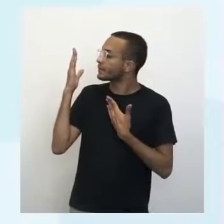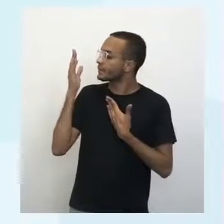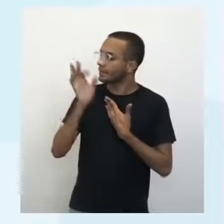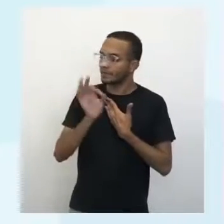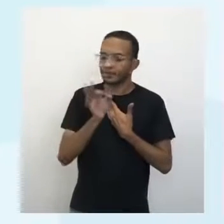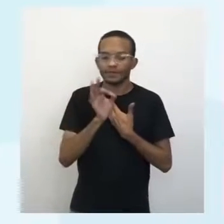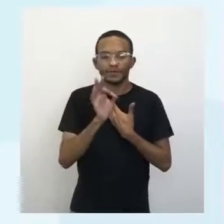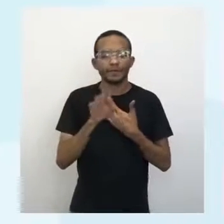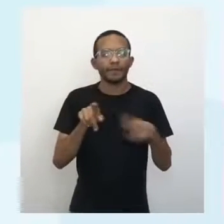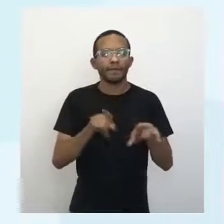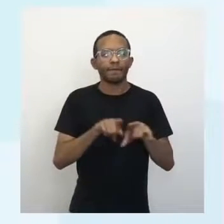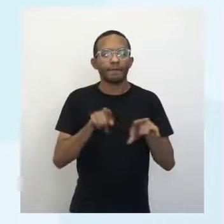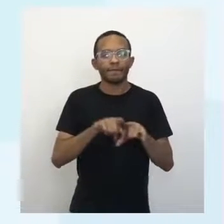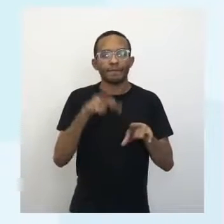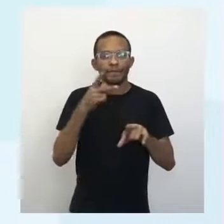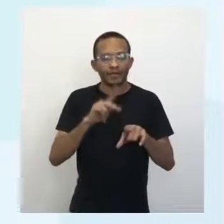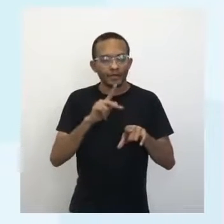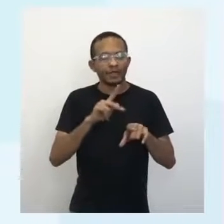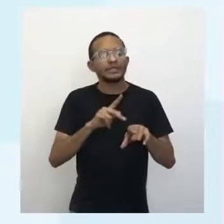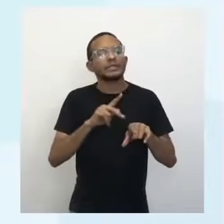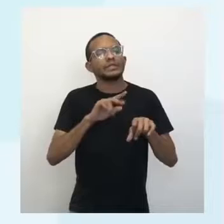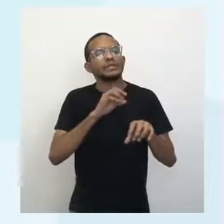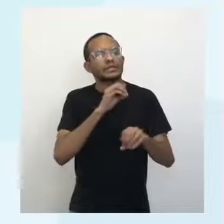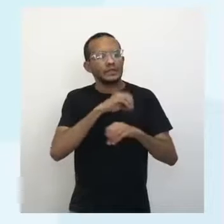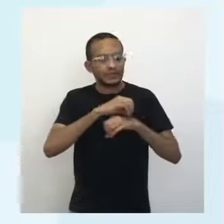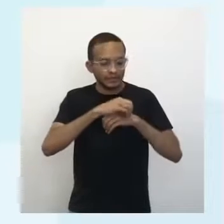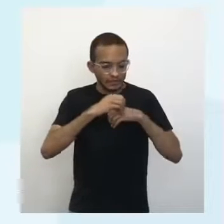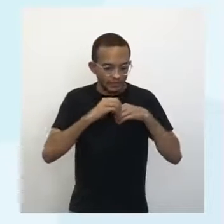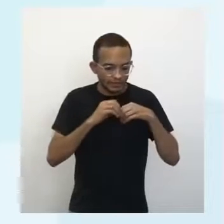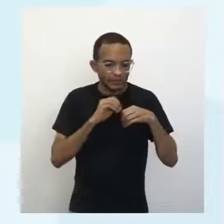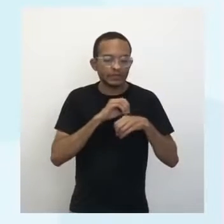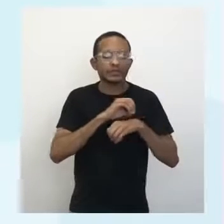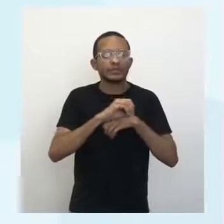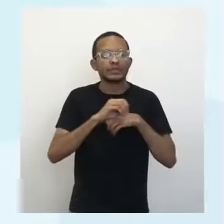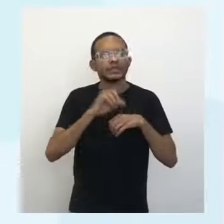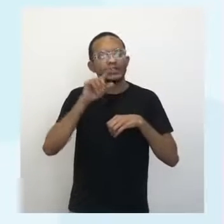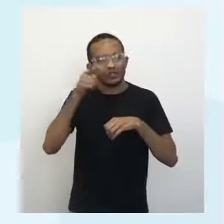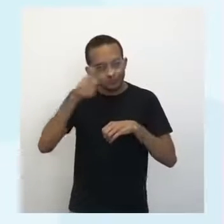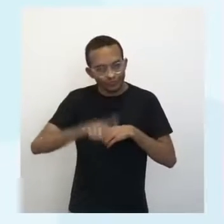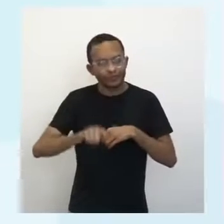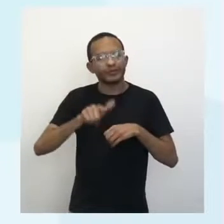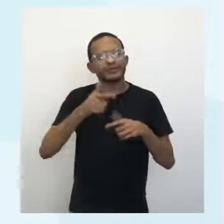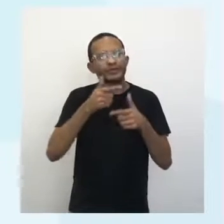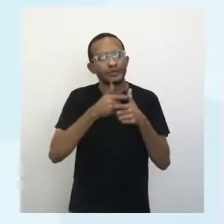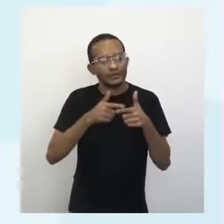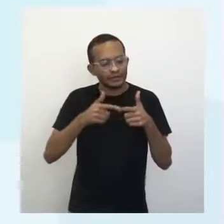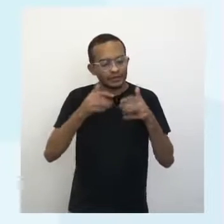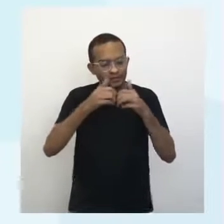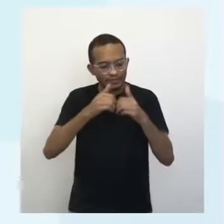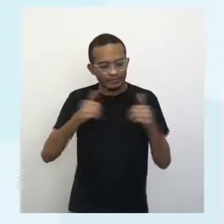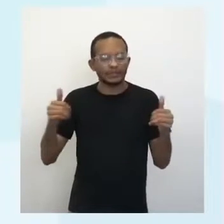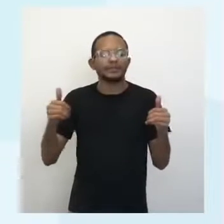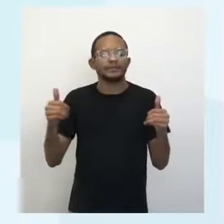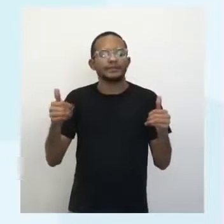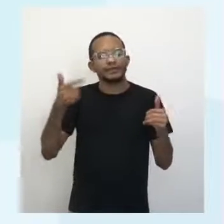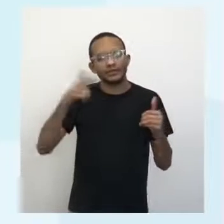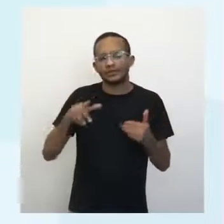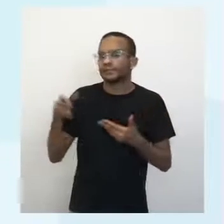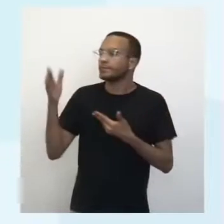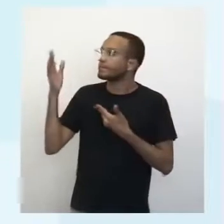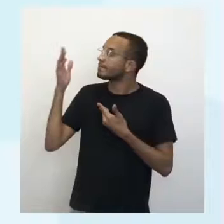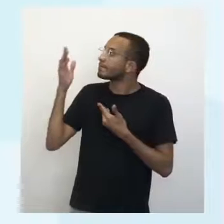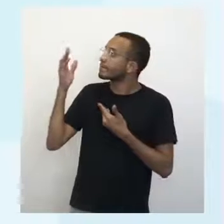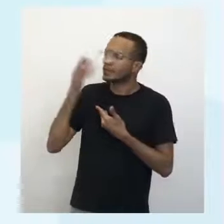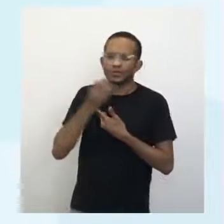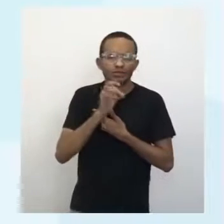certo? Essa célula vai sofrer mais uma divisão. É mais ou menos assim, tá? Não é exatamente assim, mas é só para